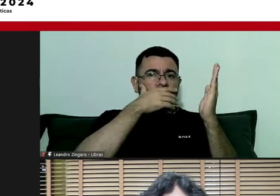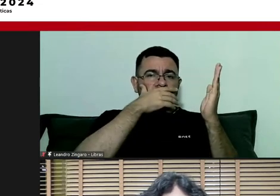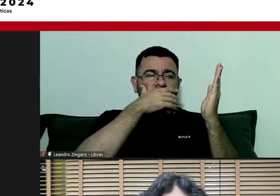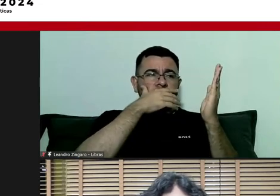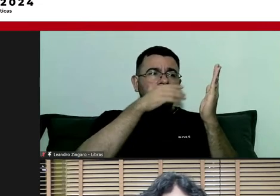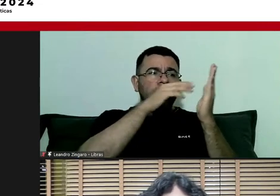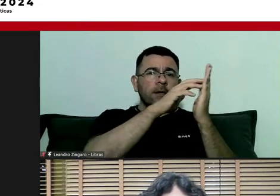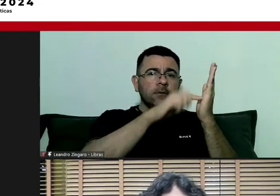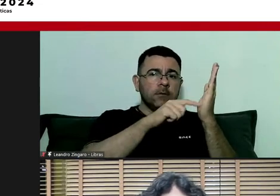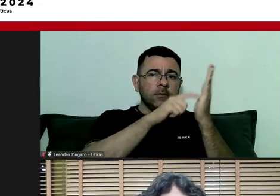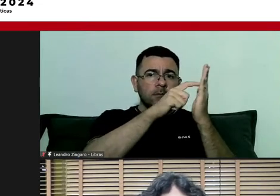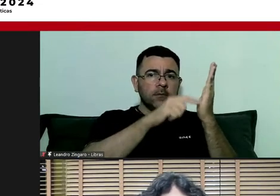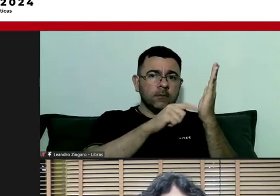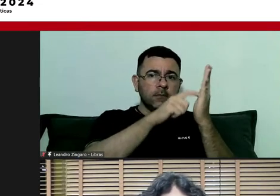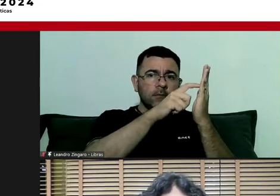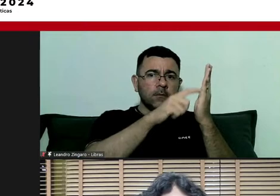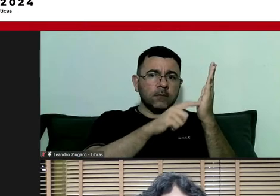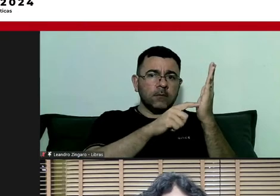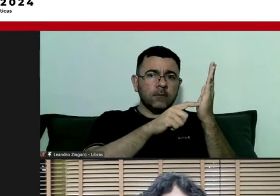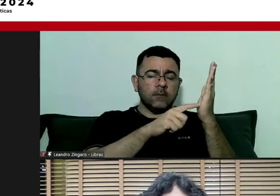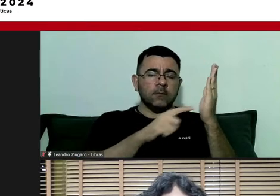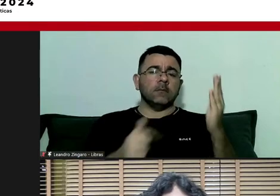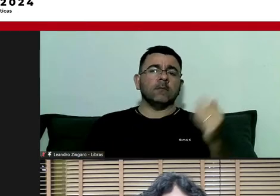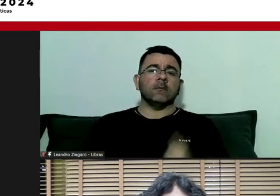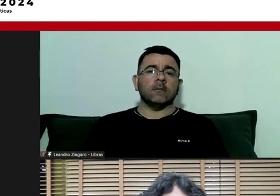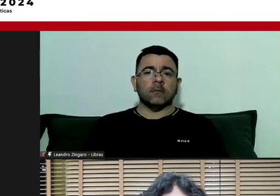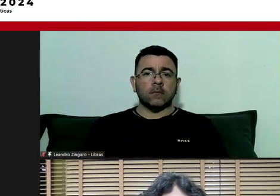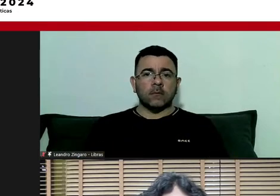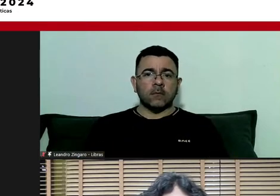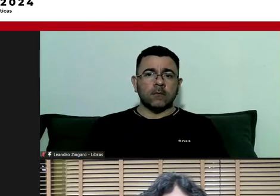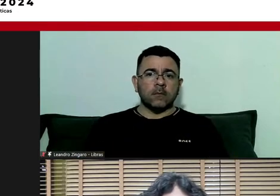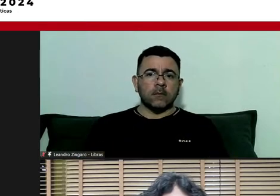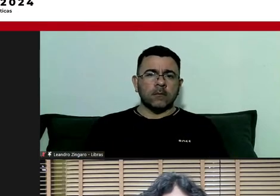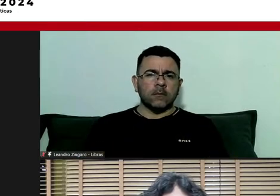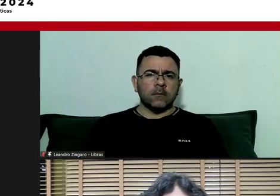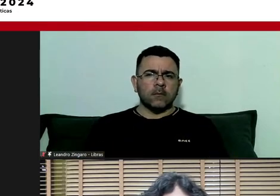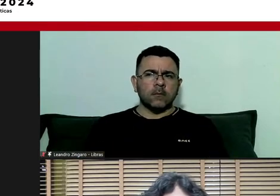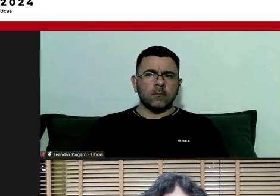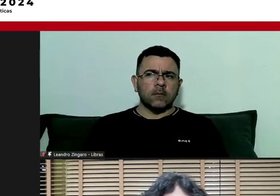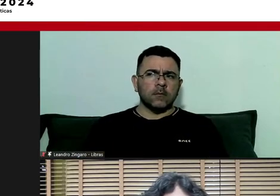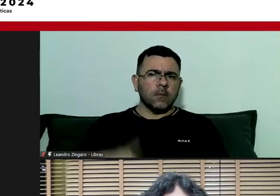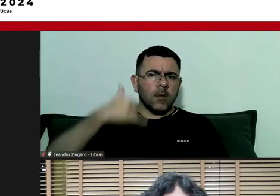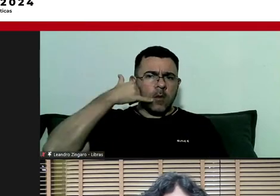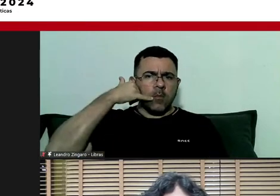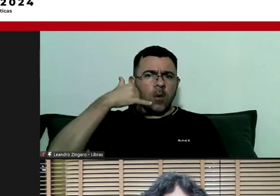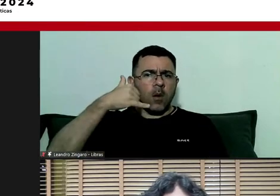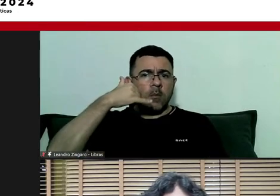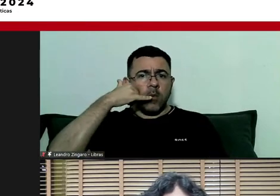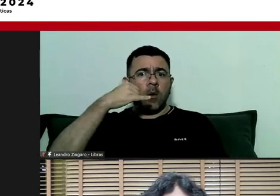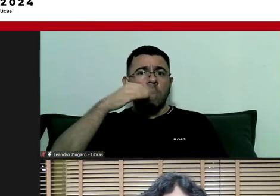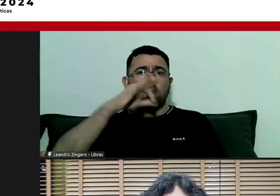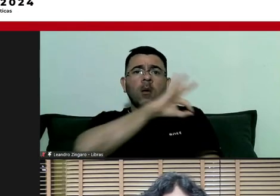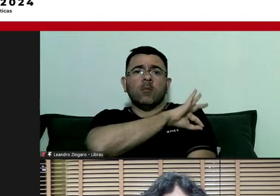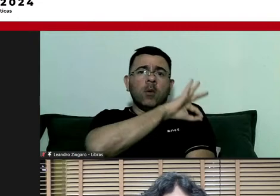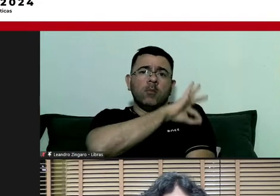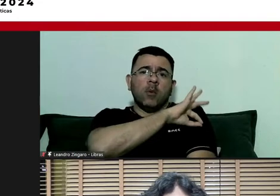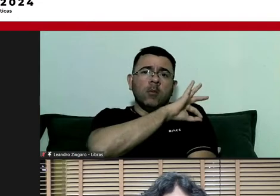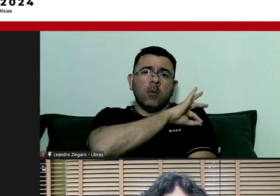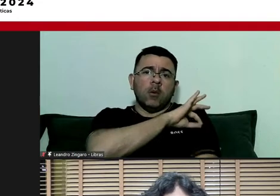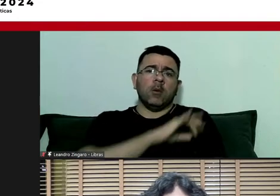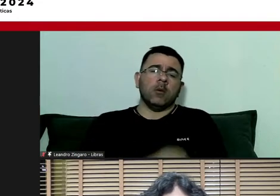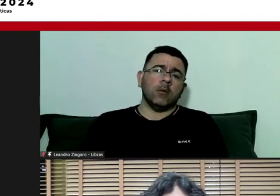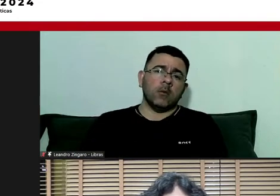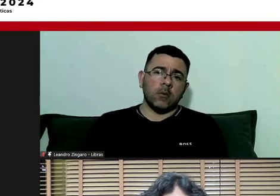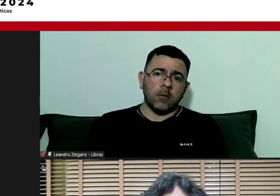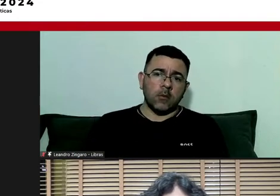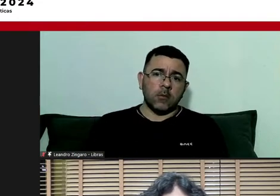eh e que ele po e que a gente centraliza todas as ocorrências né então acho que Rafael não tem acesso a ele Aqui não né não